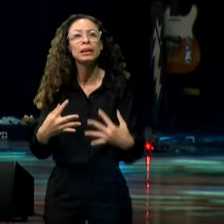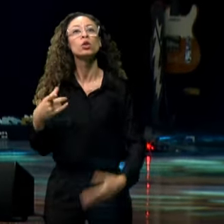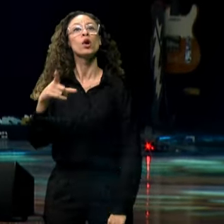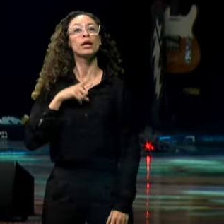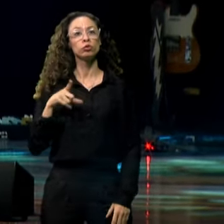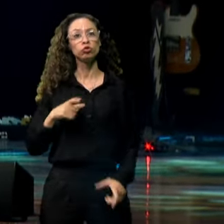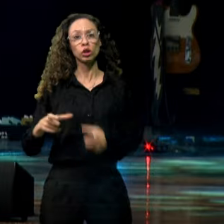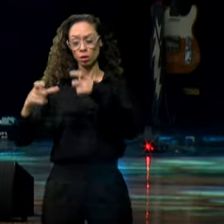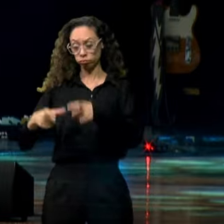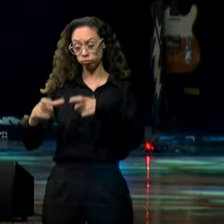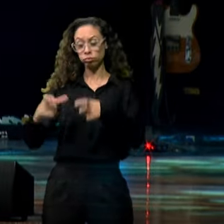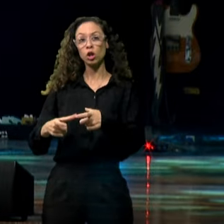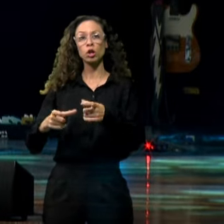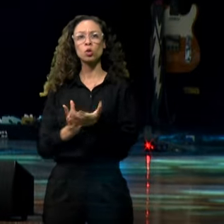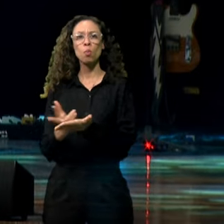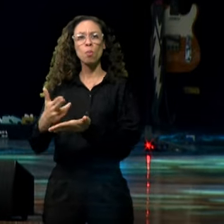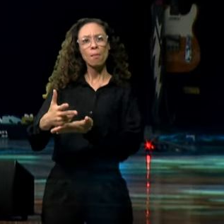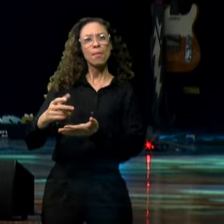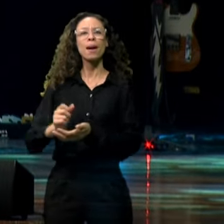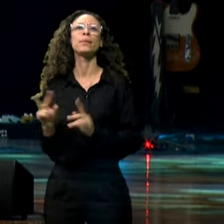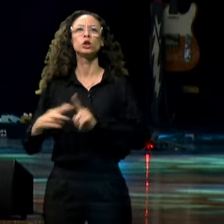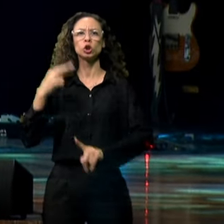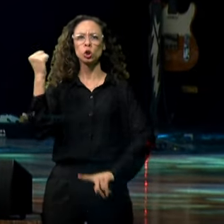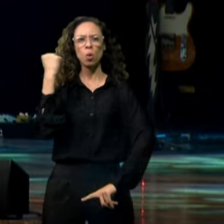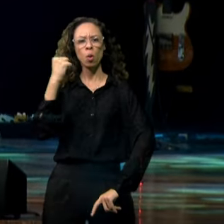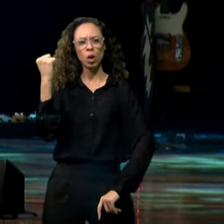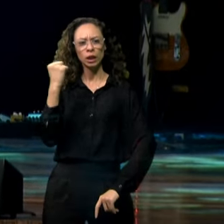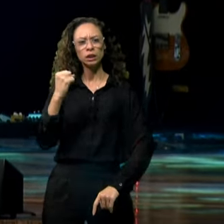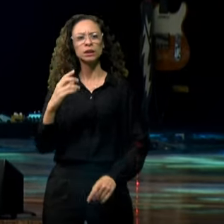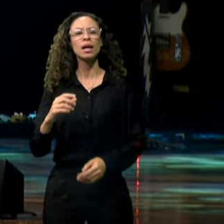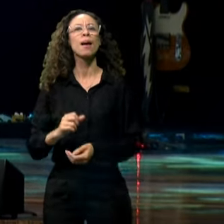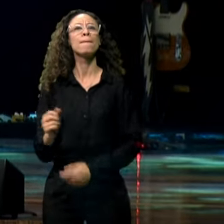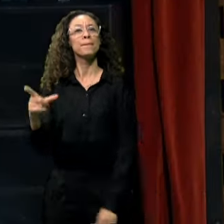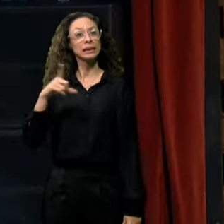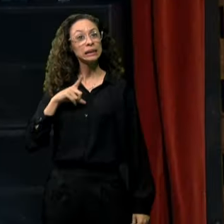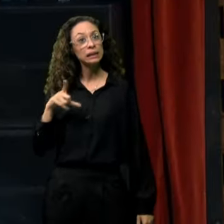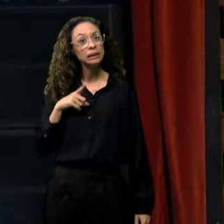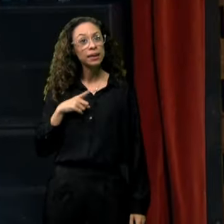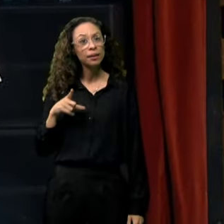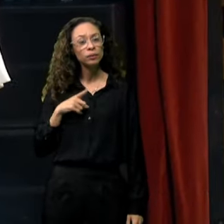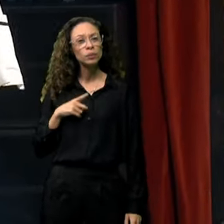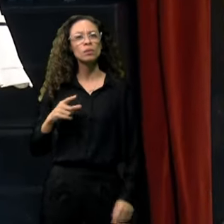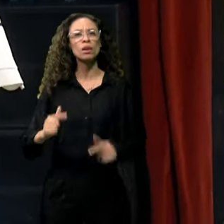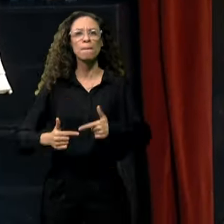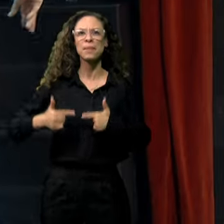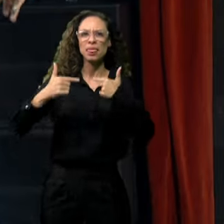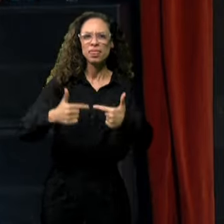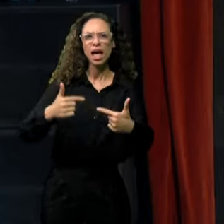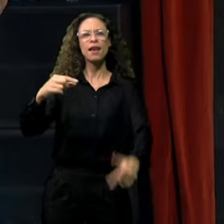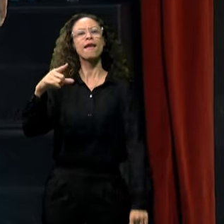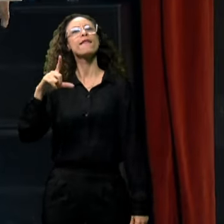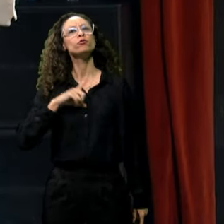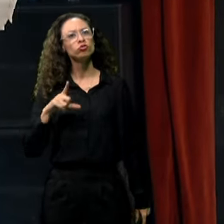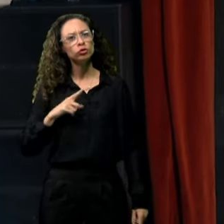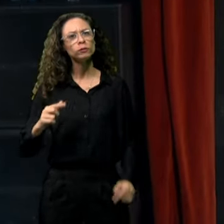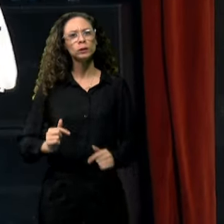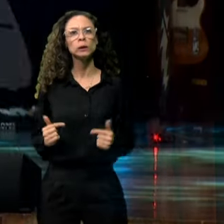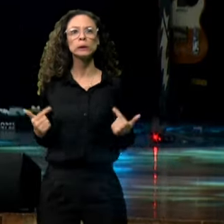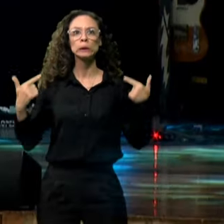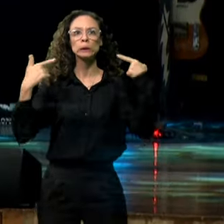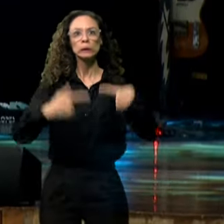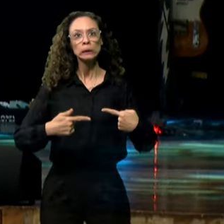território havia um mapa de conquista mas eu não eu não limitei a isso ouve umas batalhas que eu tive e que eu enfrentei